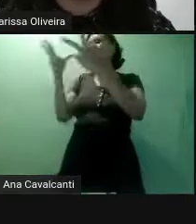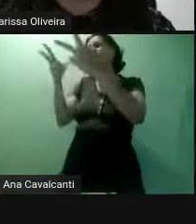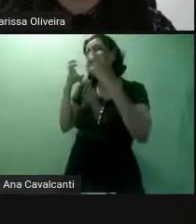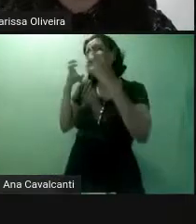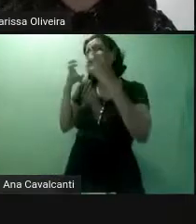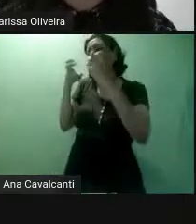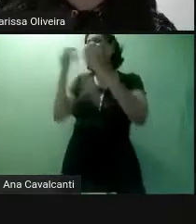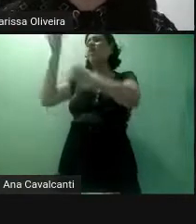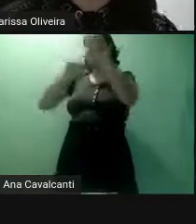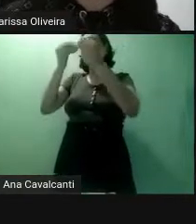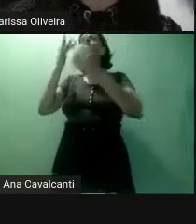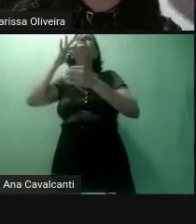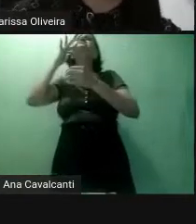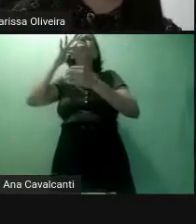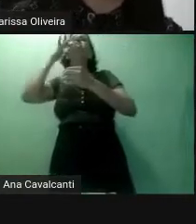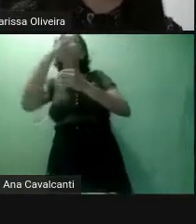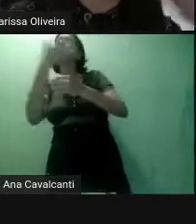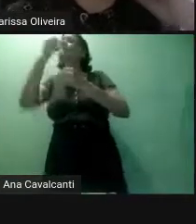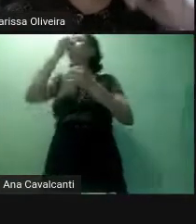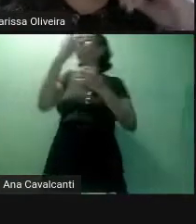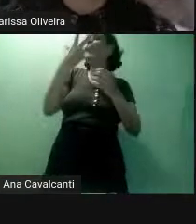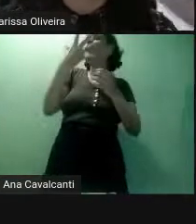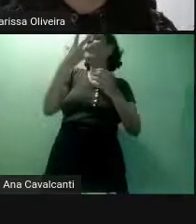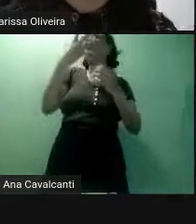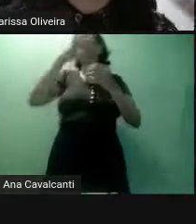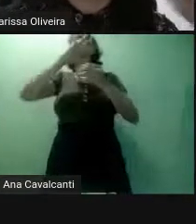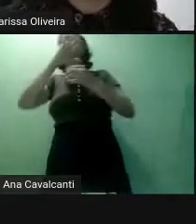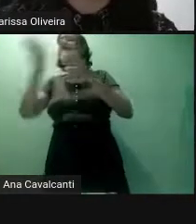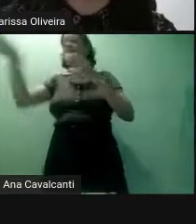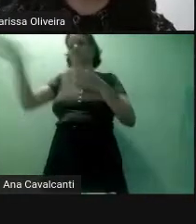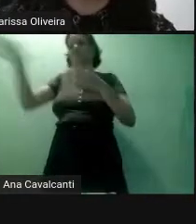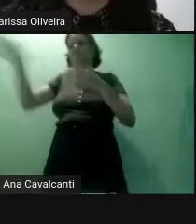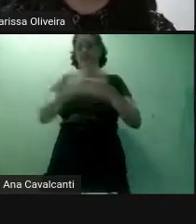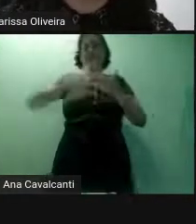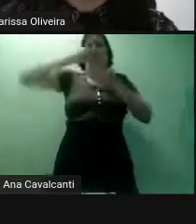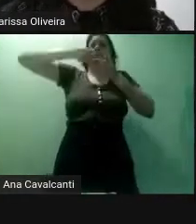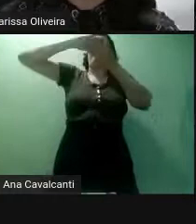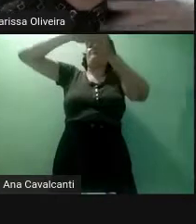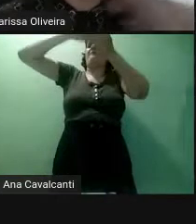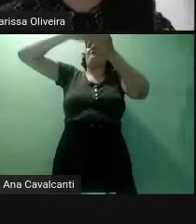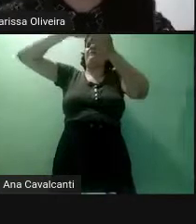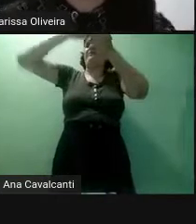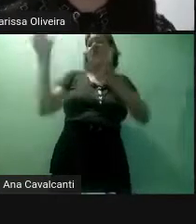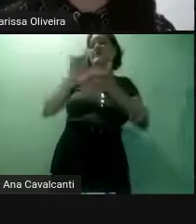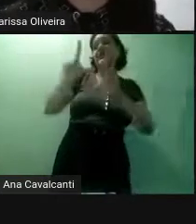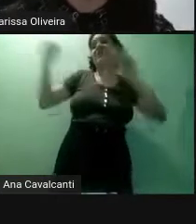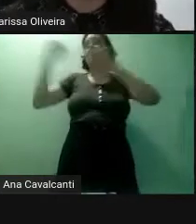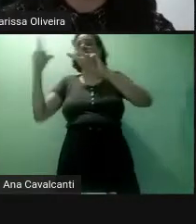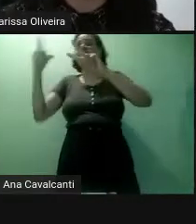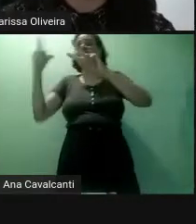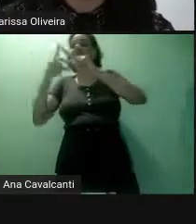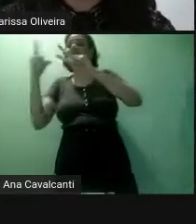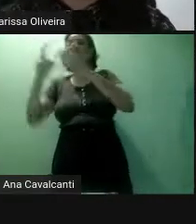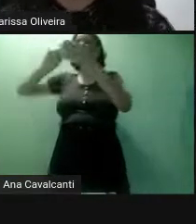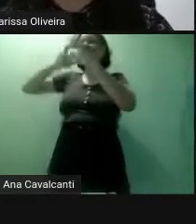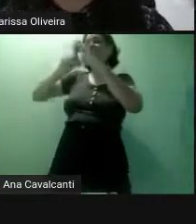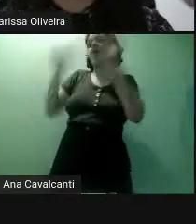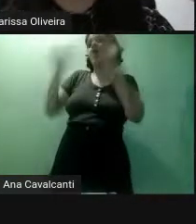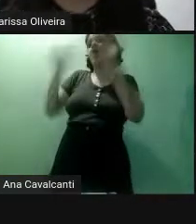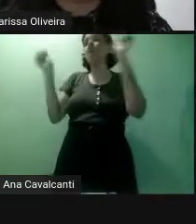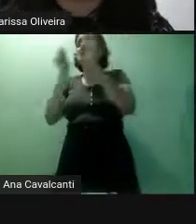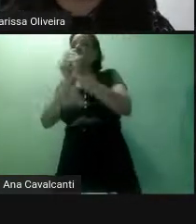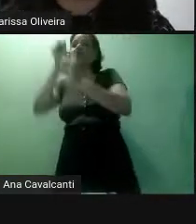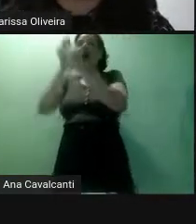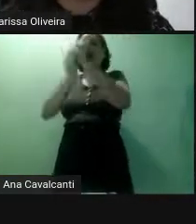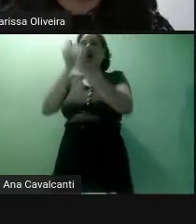sabor, dizer, não, esse gosto aqui é de lasanha, não, esse gosto é de pizza, Esse gosto é de um feijão com arroz. Para a gente